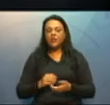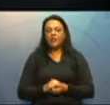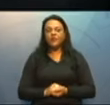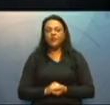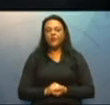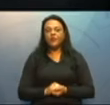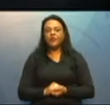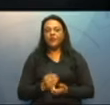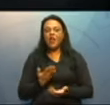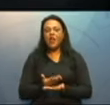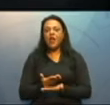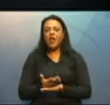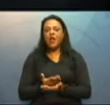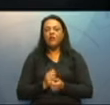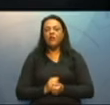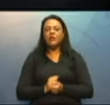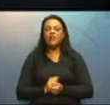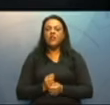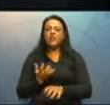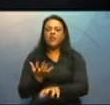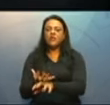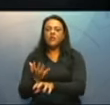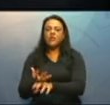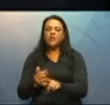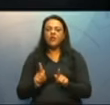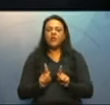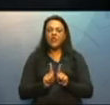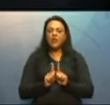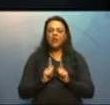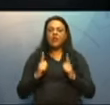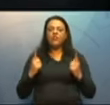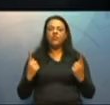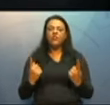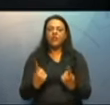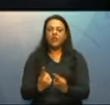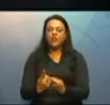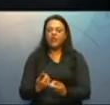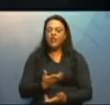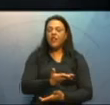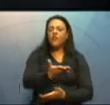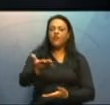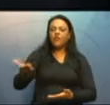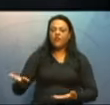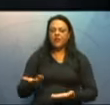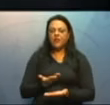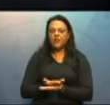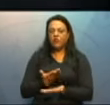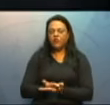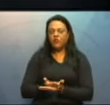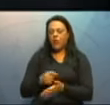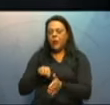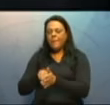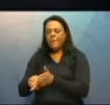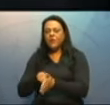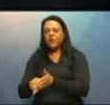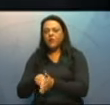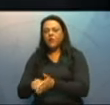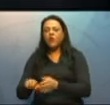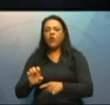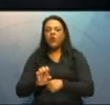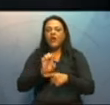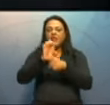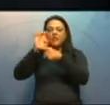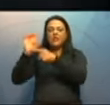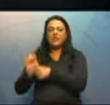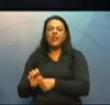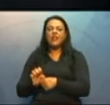Agora vamos passar para a aula de geografia. E vocês estudaram pesquisando sobre o estado em